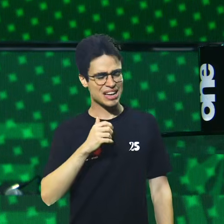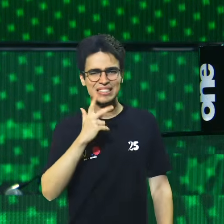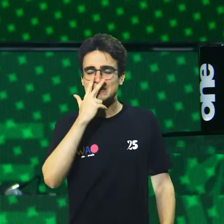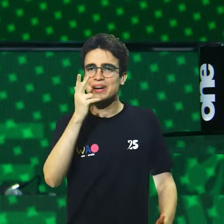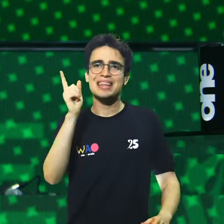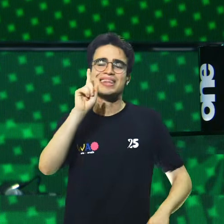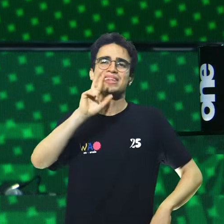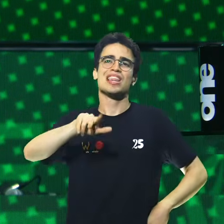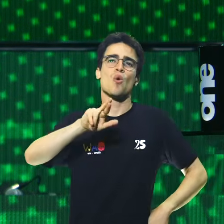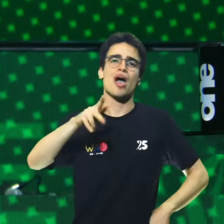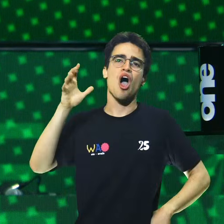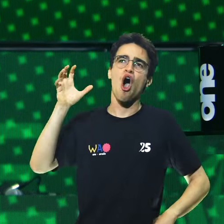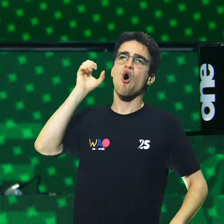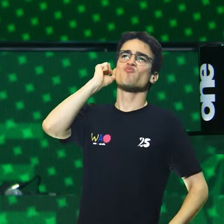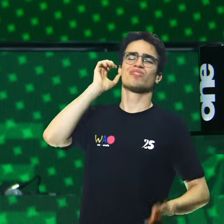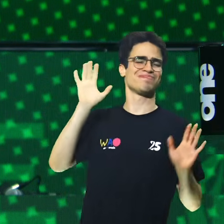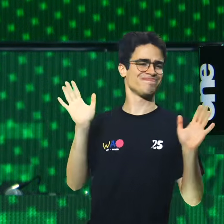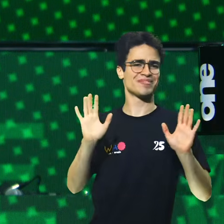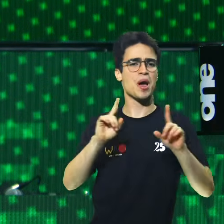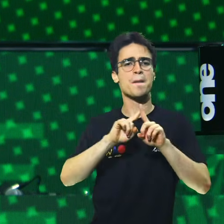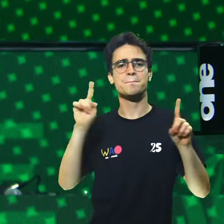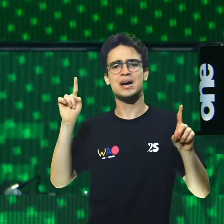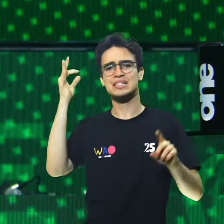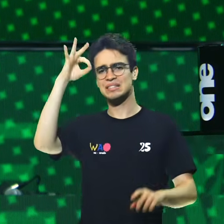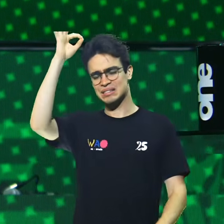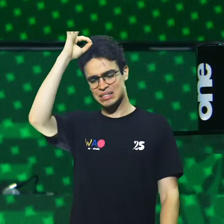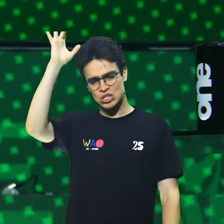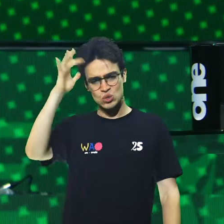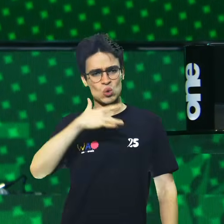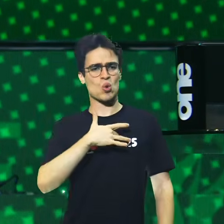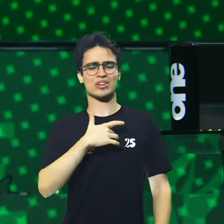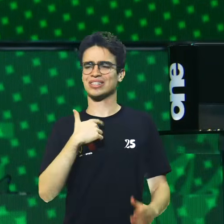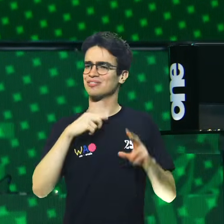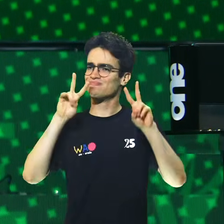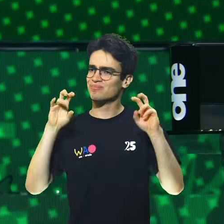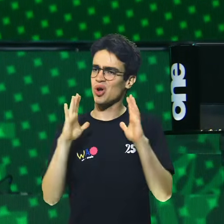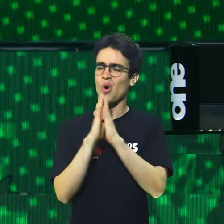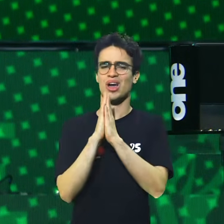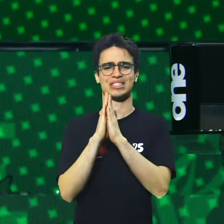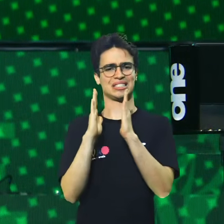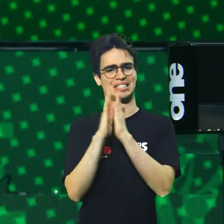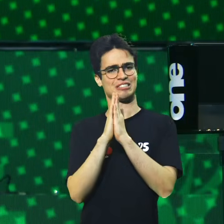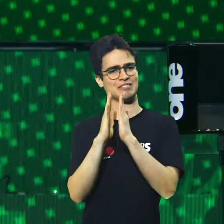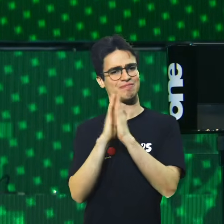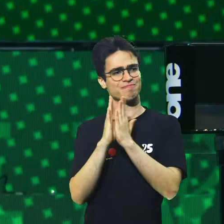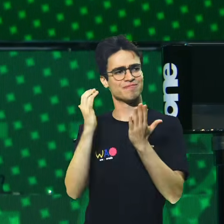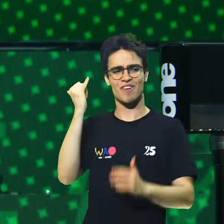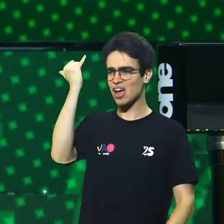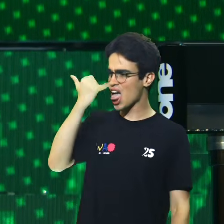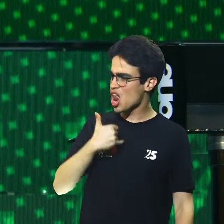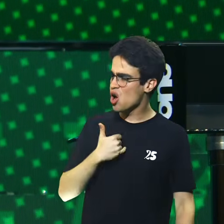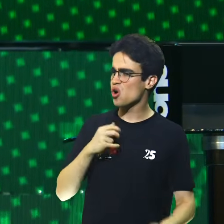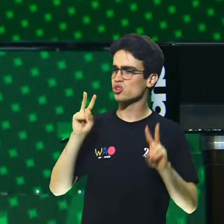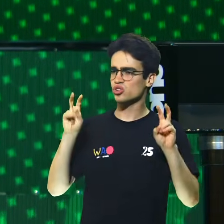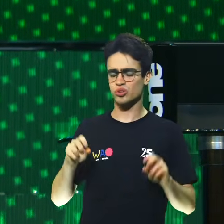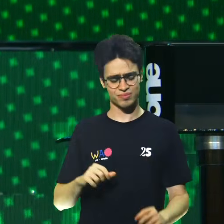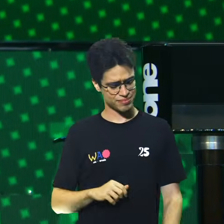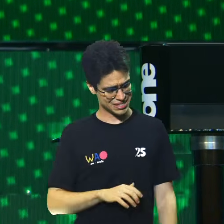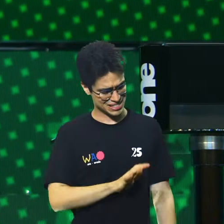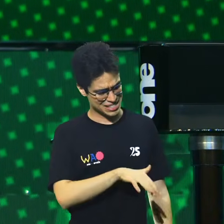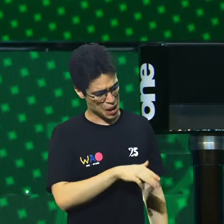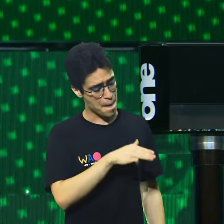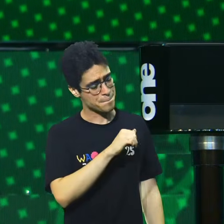uma voz, mas ele colocou uma oração no meu coração. Ele colocou uma oração no meu coração dizendo: